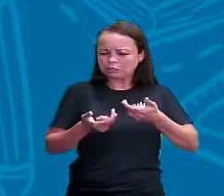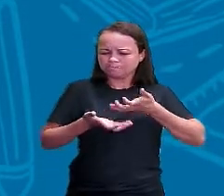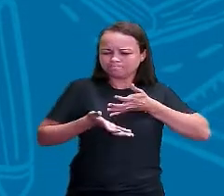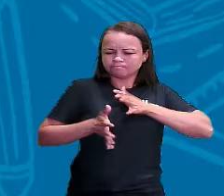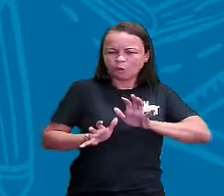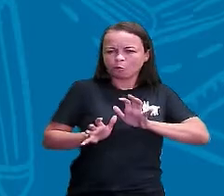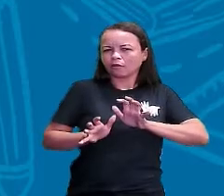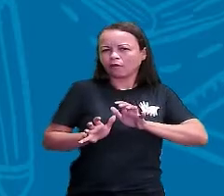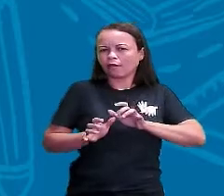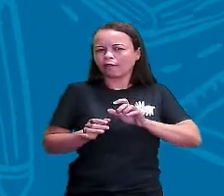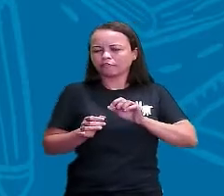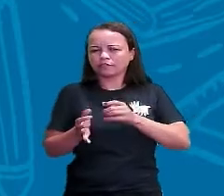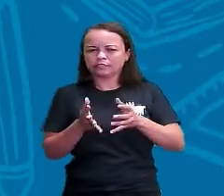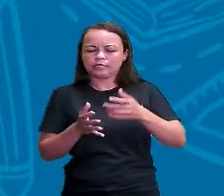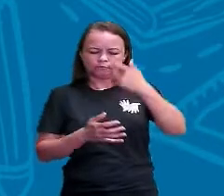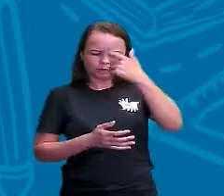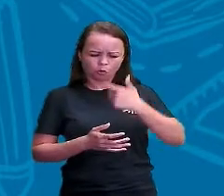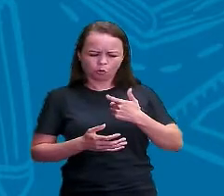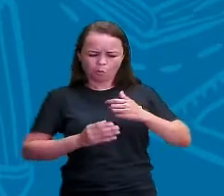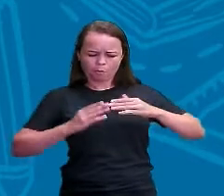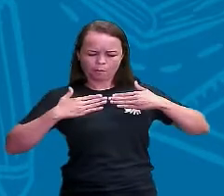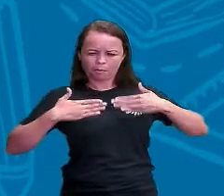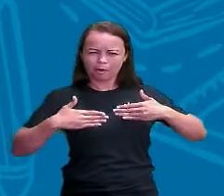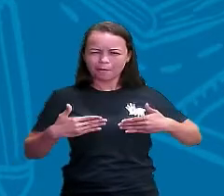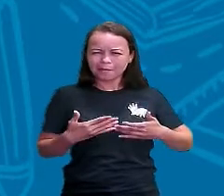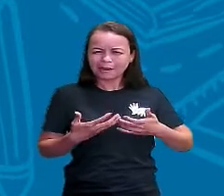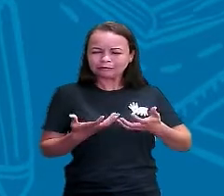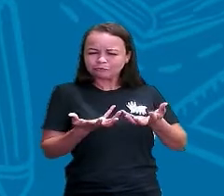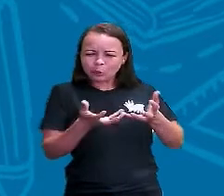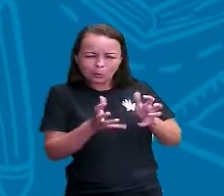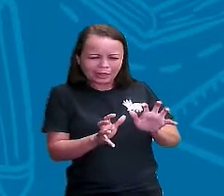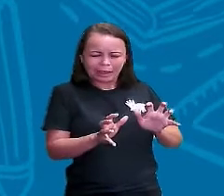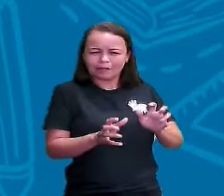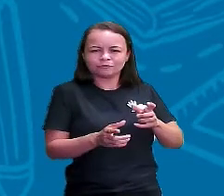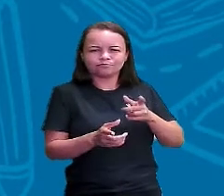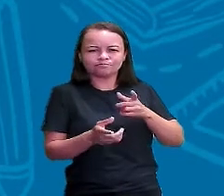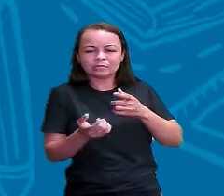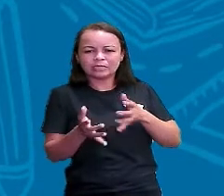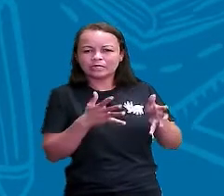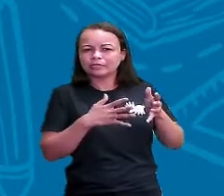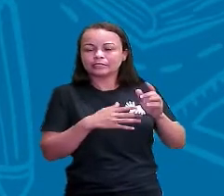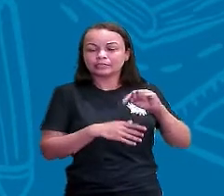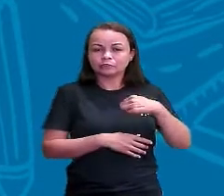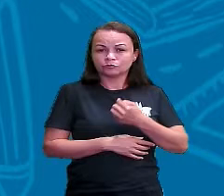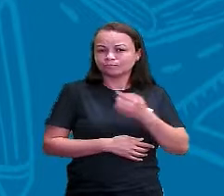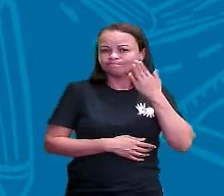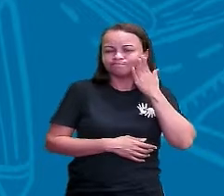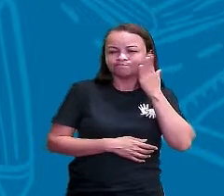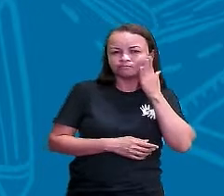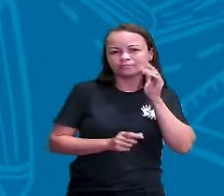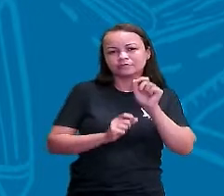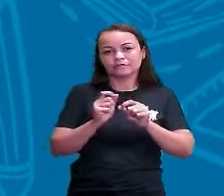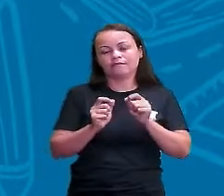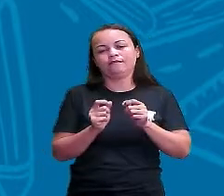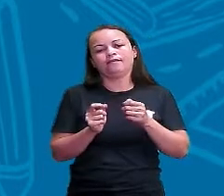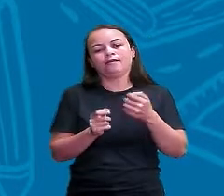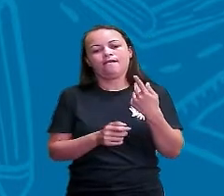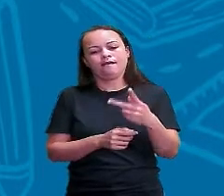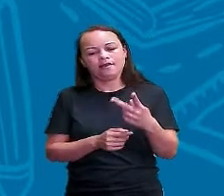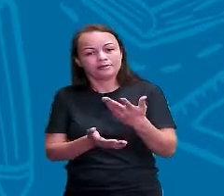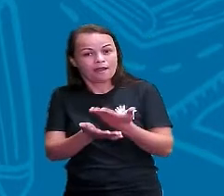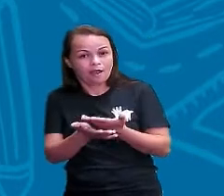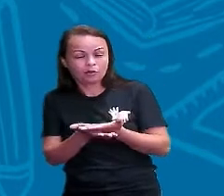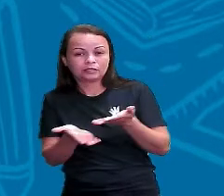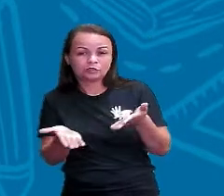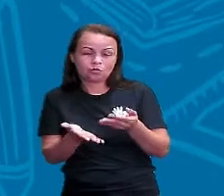que os hormônios fazem coisas com a gente que a gente nem mesmo nós conseguimos compreender? Então, a ideia dessa aula de hoje é também dar